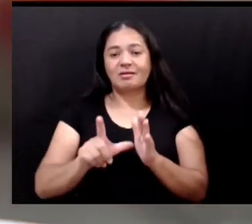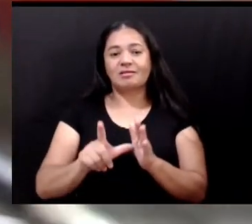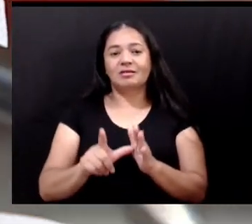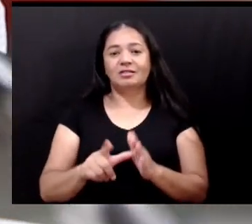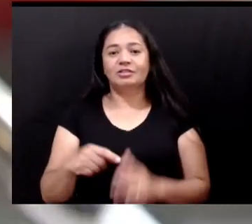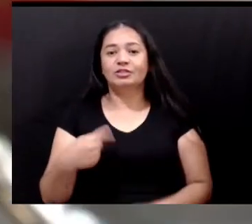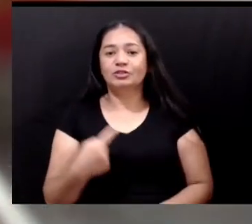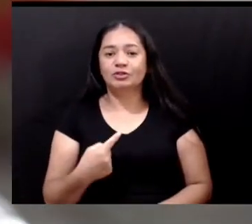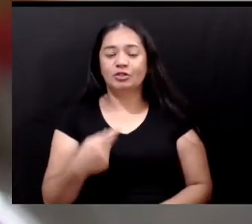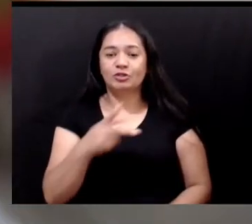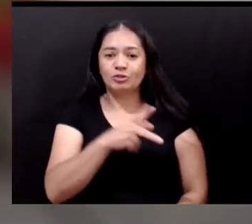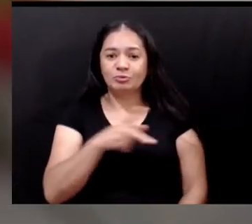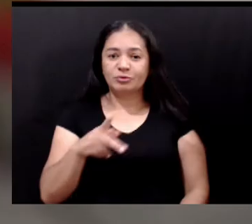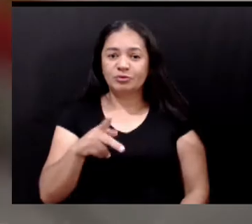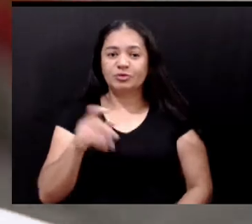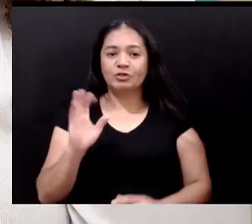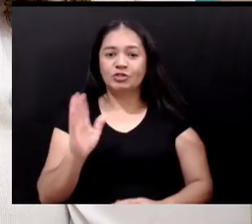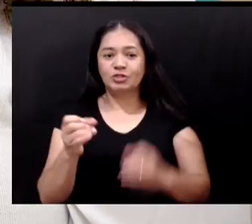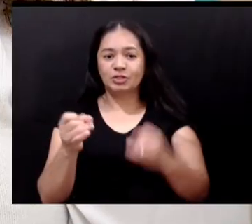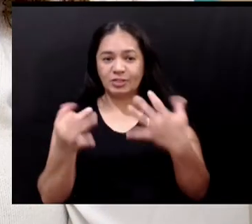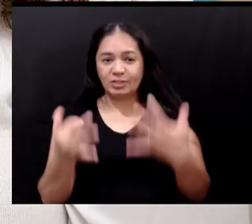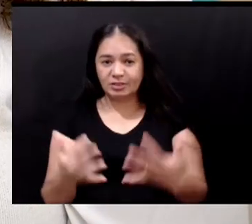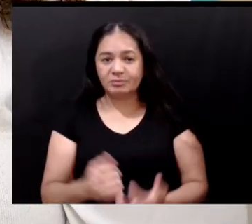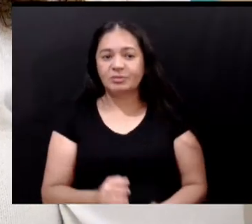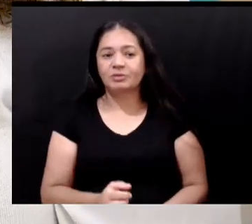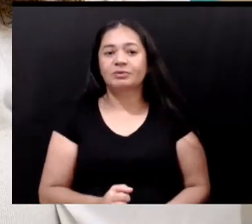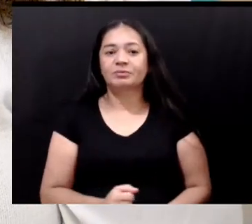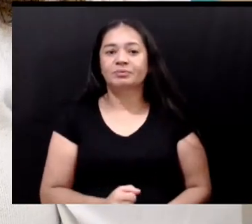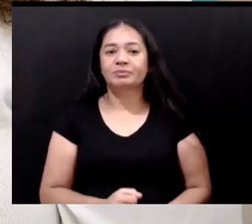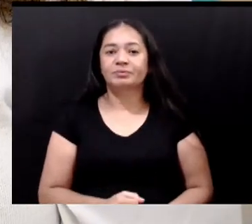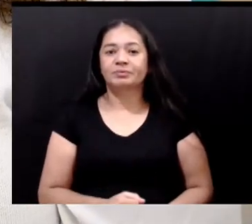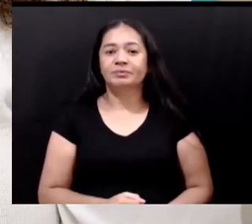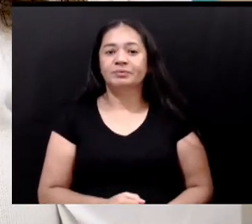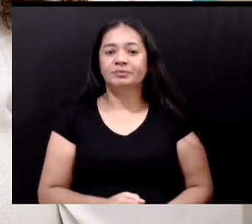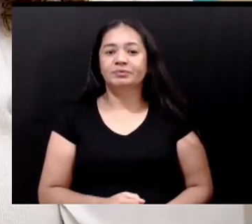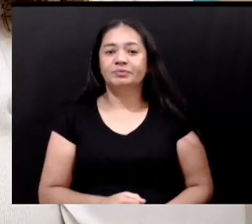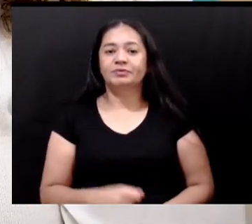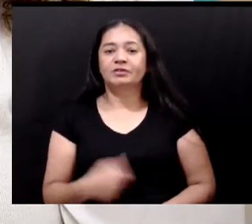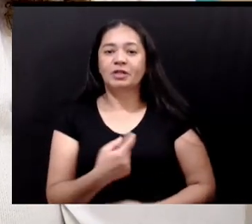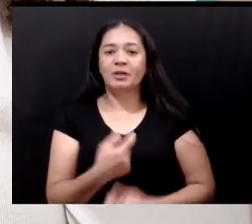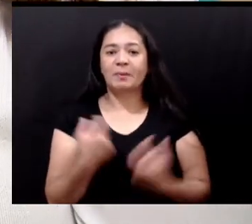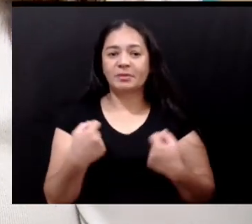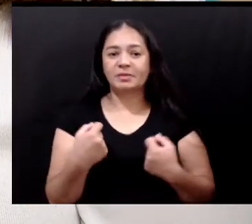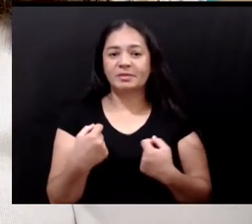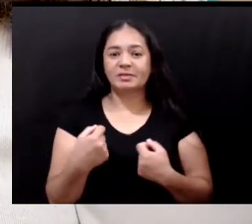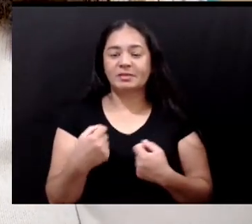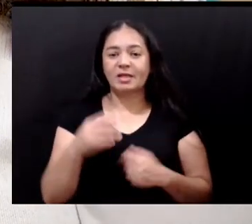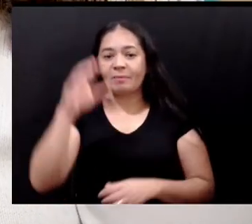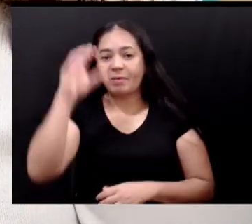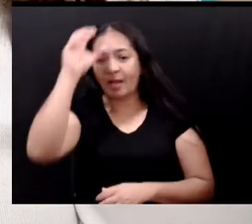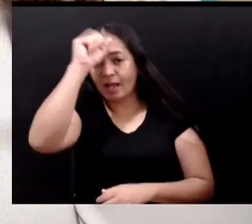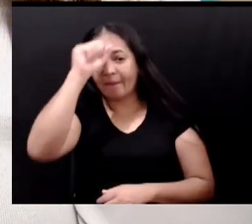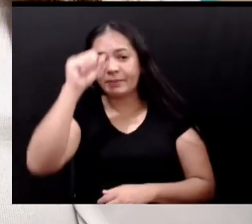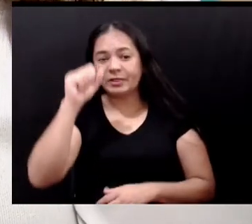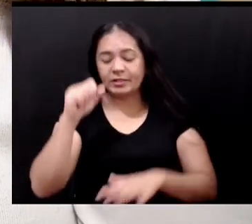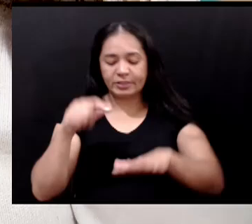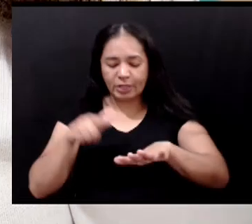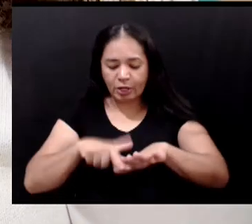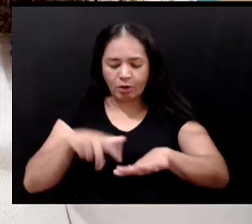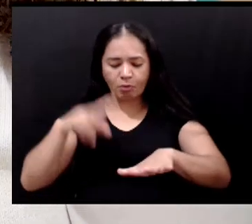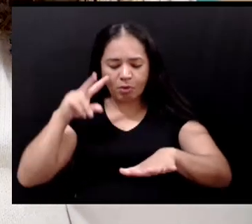na entrevista passada, a gente tem que aprender a olhar para os pés com um olhar mais crítico, com um olhar